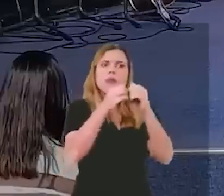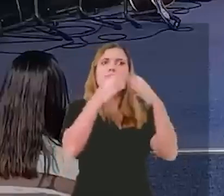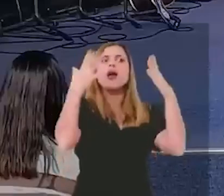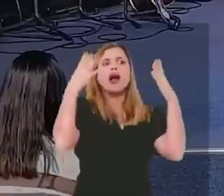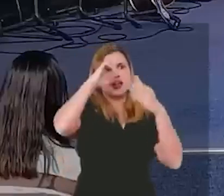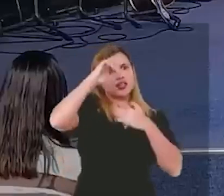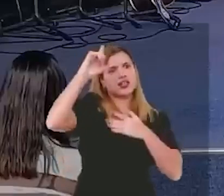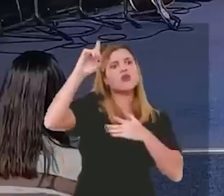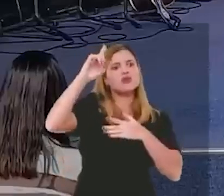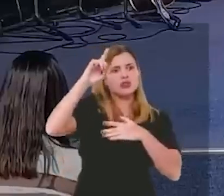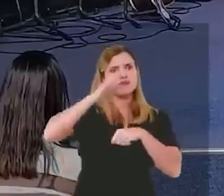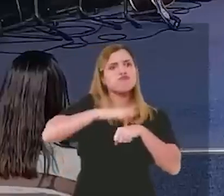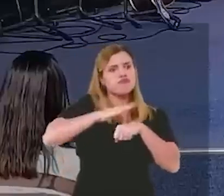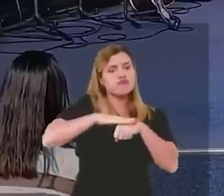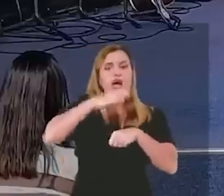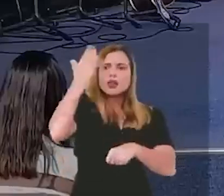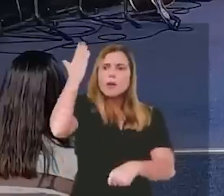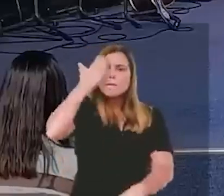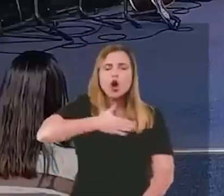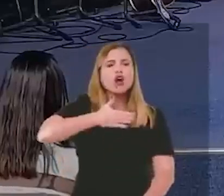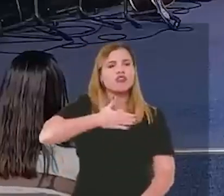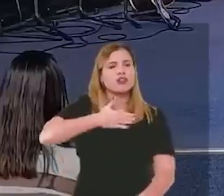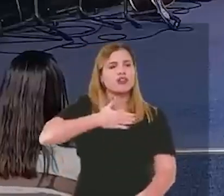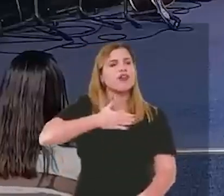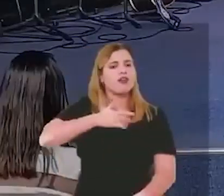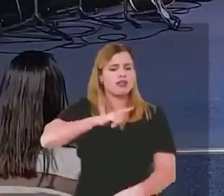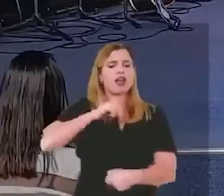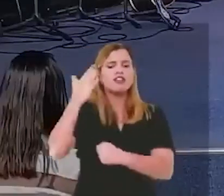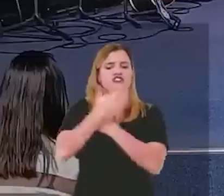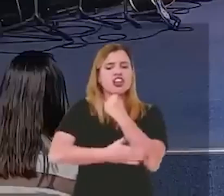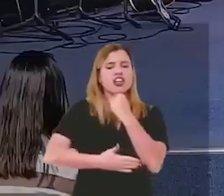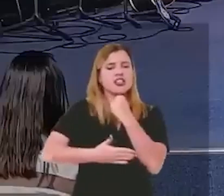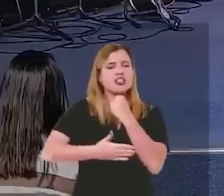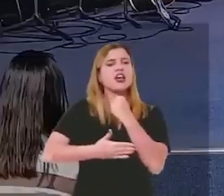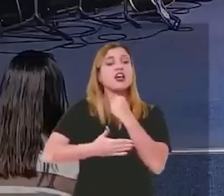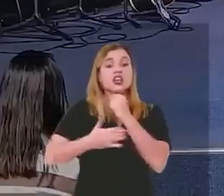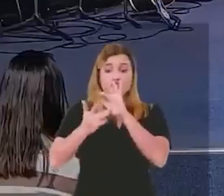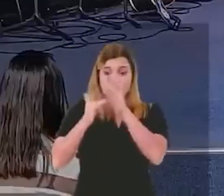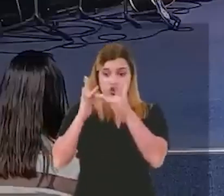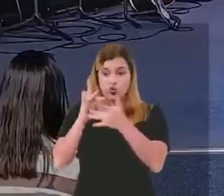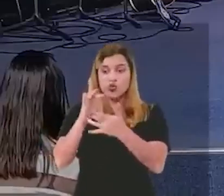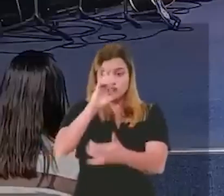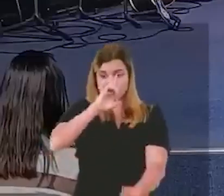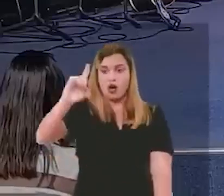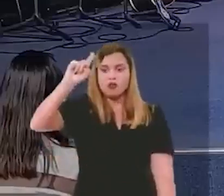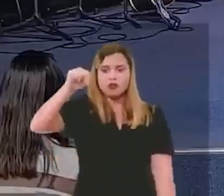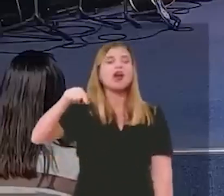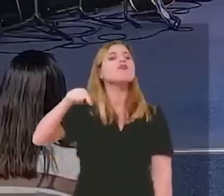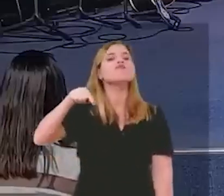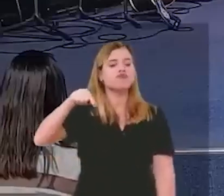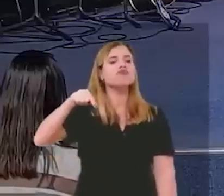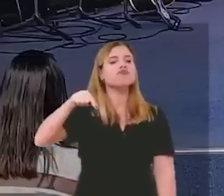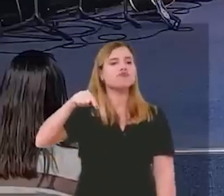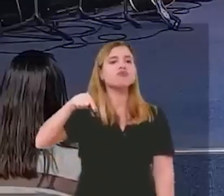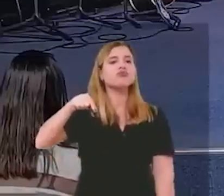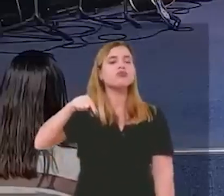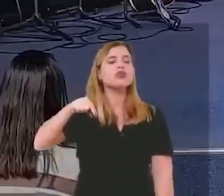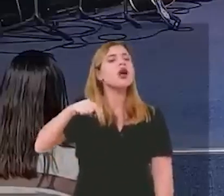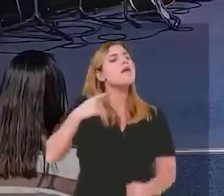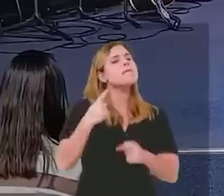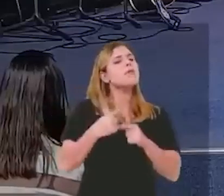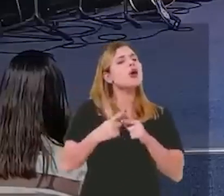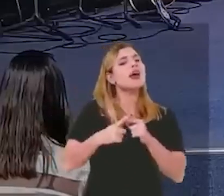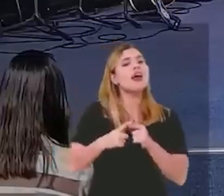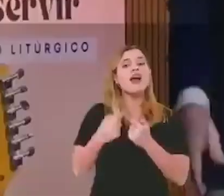Deus. Então está provada a tese de João. Mas segundo, ele é Deus porque ele tem